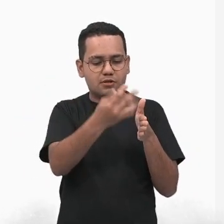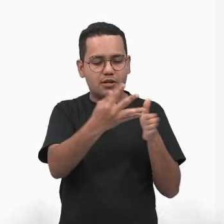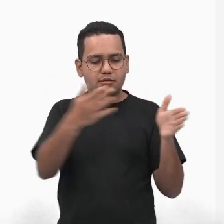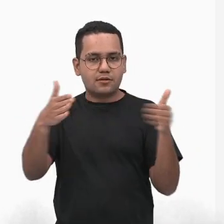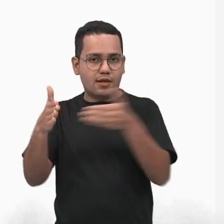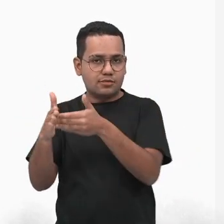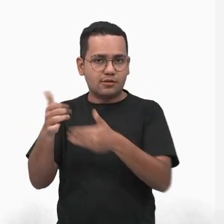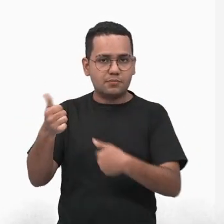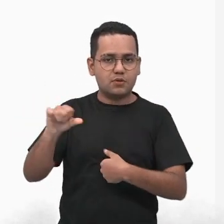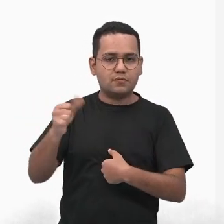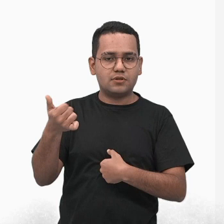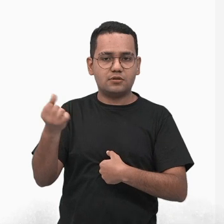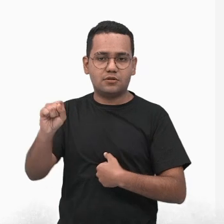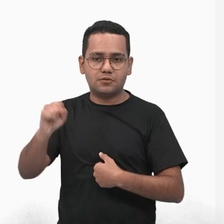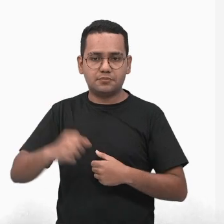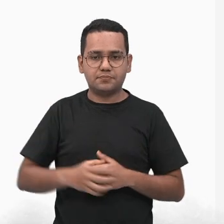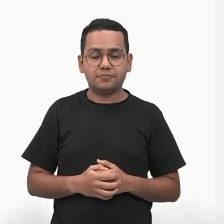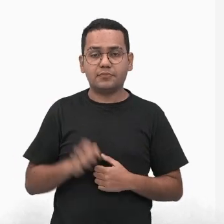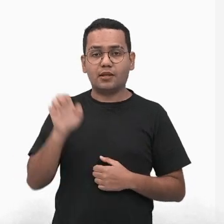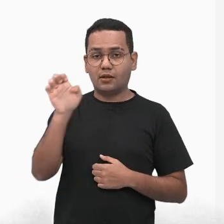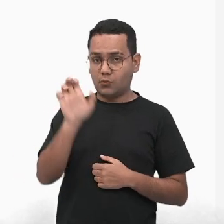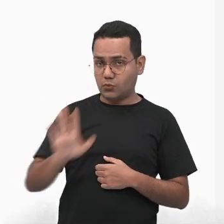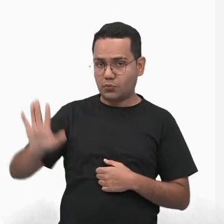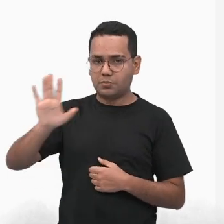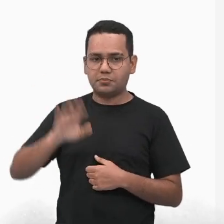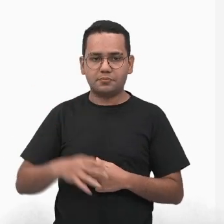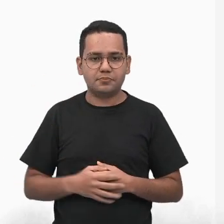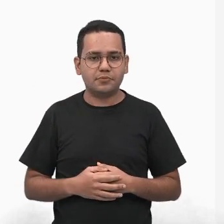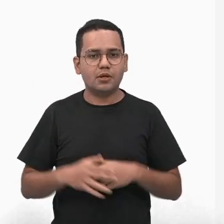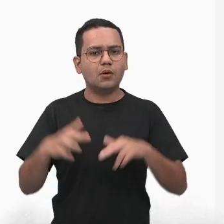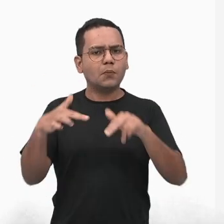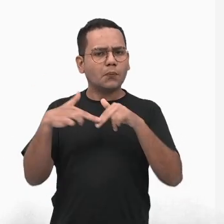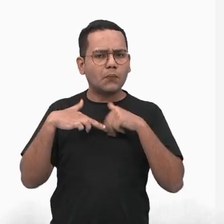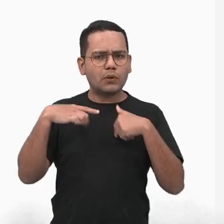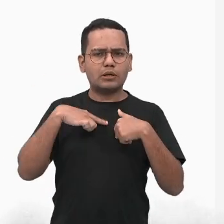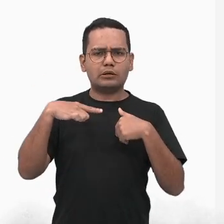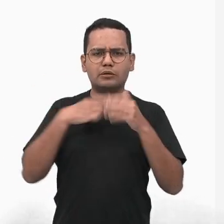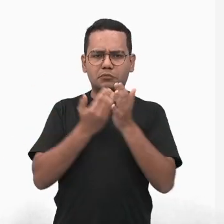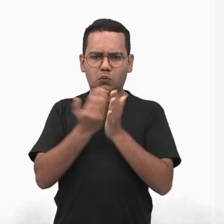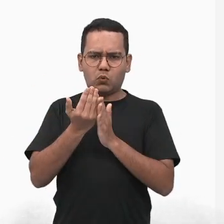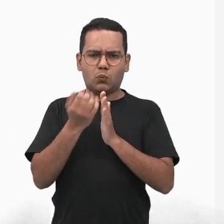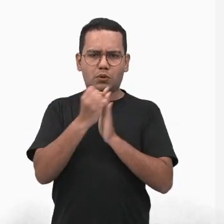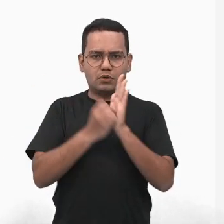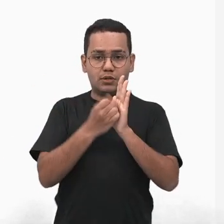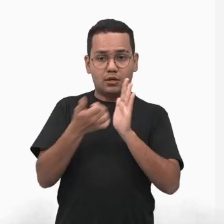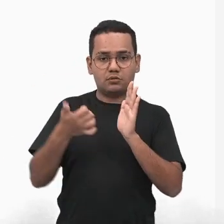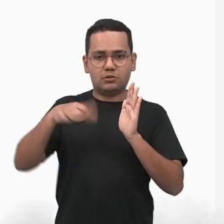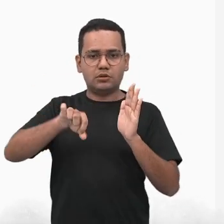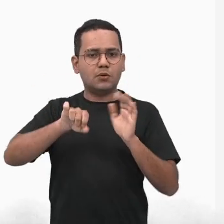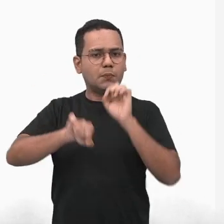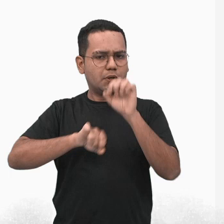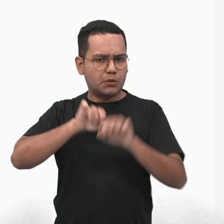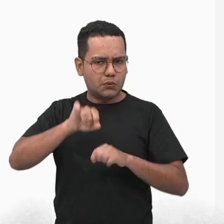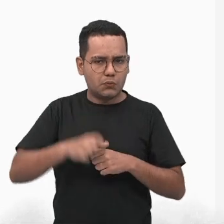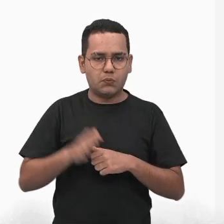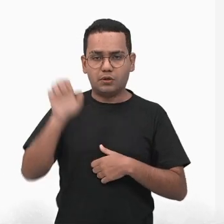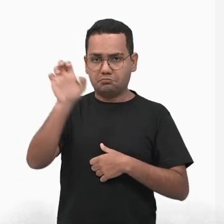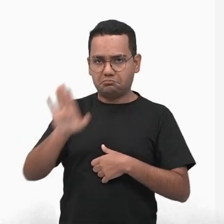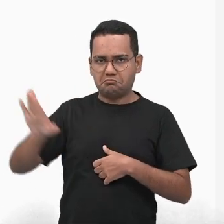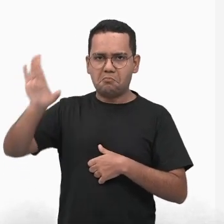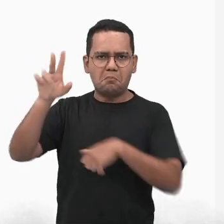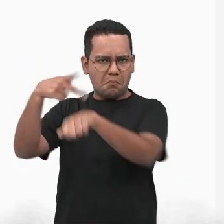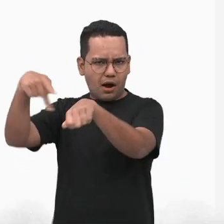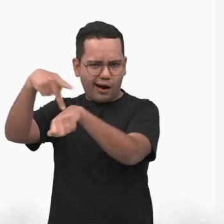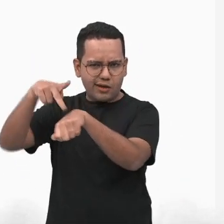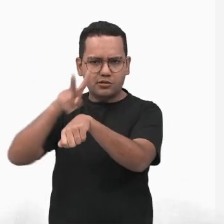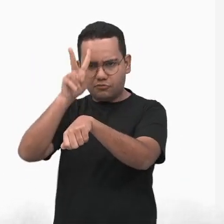1918, na Europa. As origens remontam de meados do século XIX, quando as grandes potências europeias